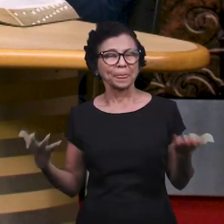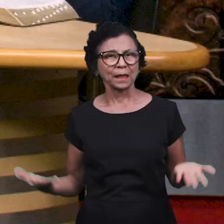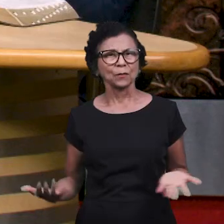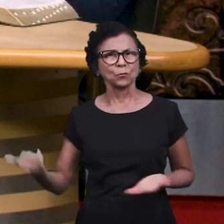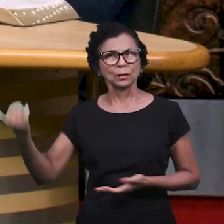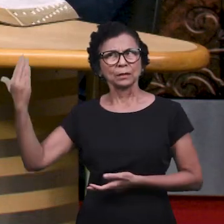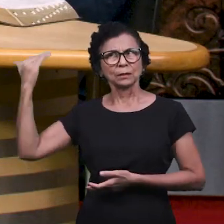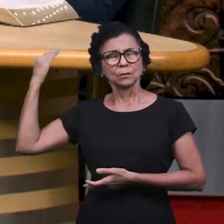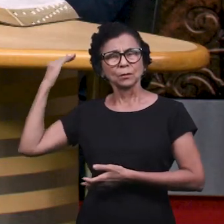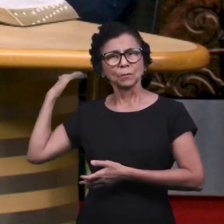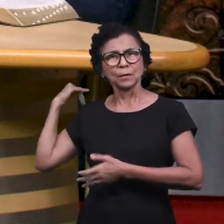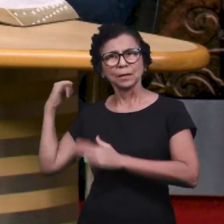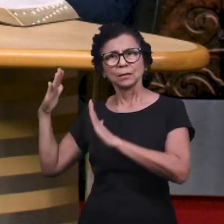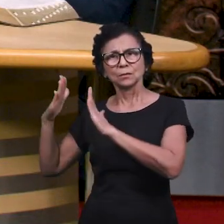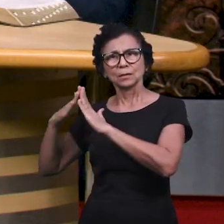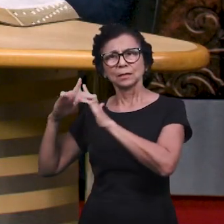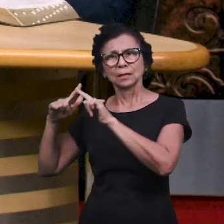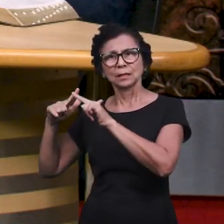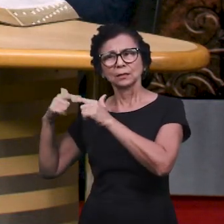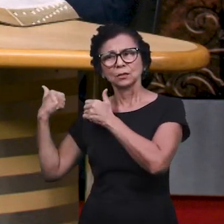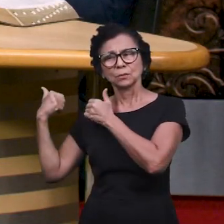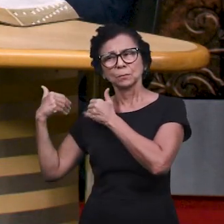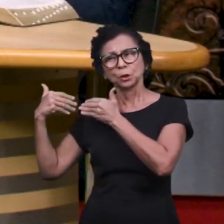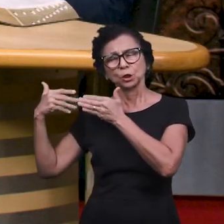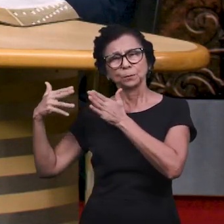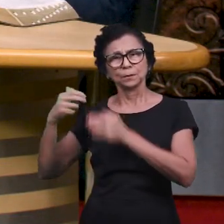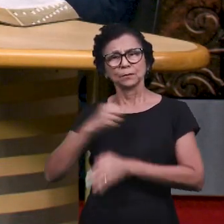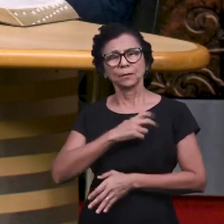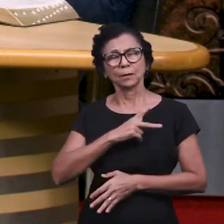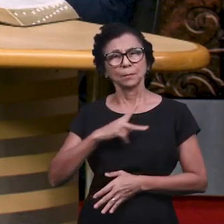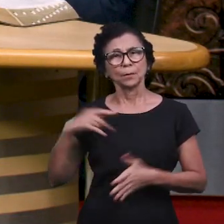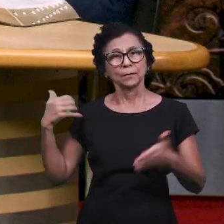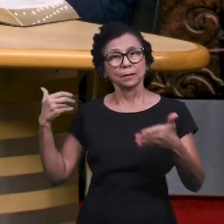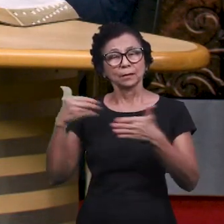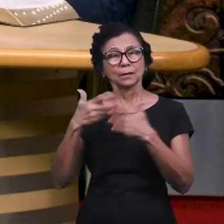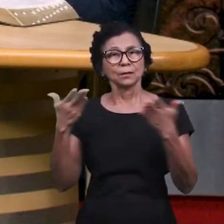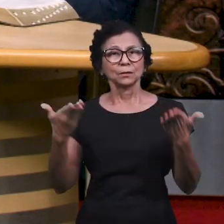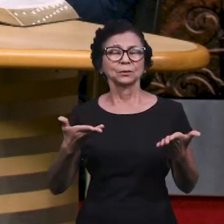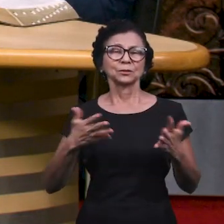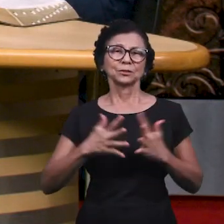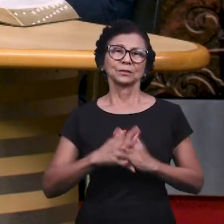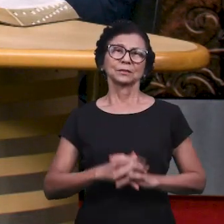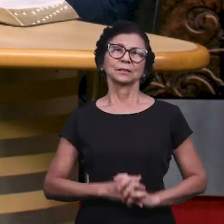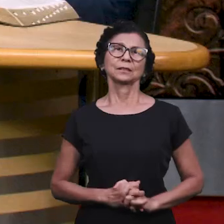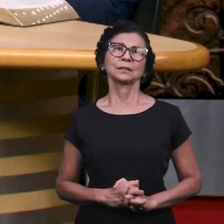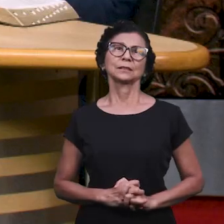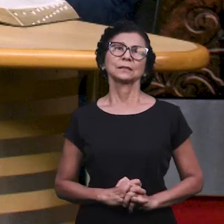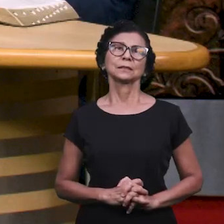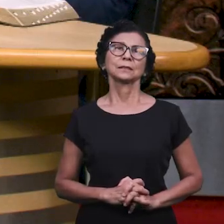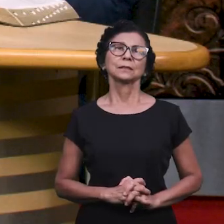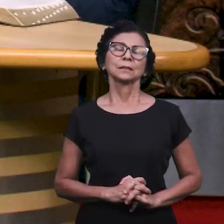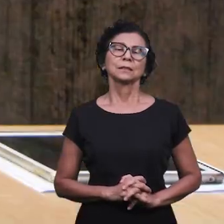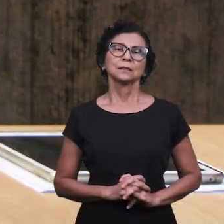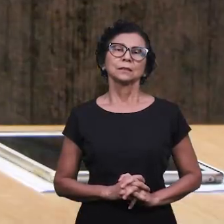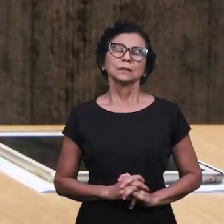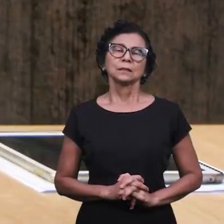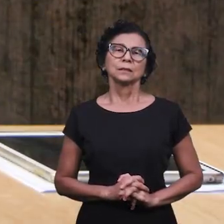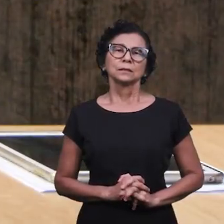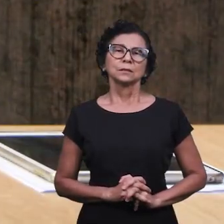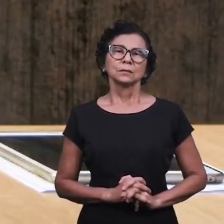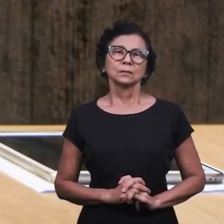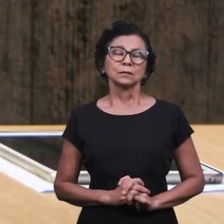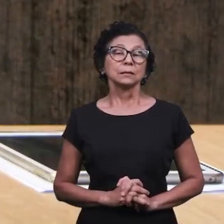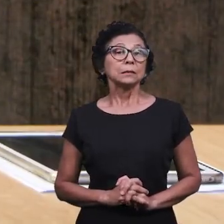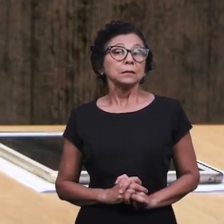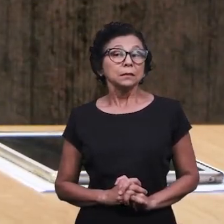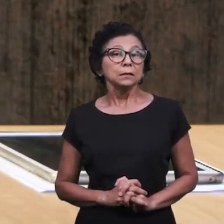apóstolos, né? E que agora também chega diante da igreja fiel. E a ação do ministério, a ação do pastor no meio